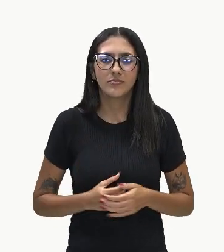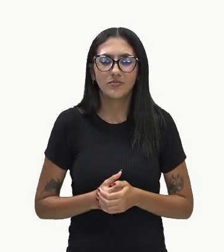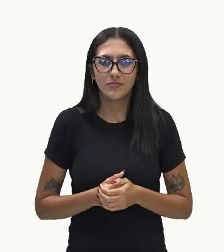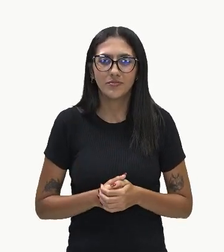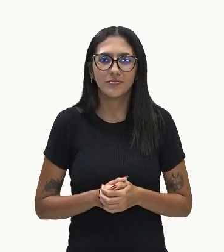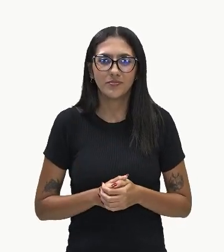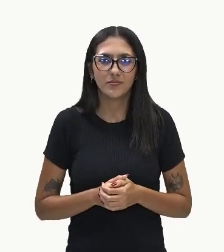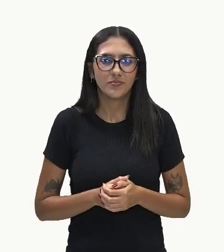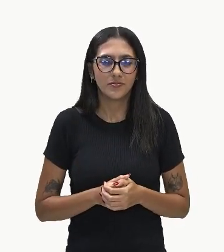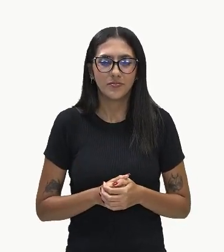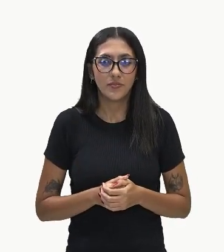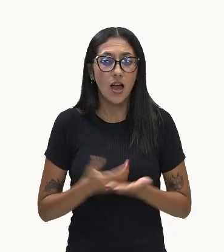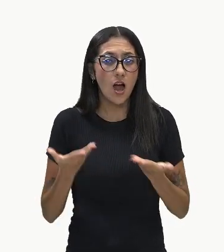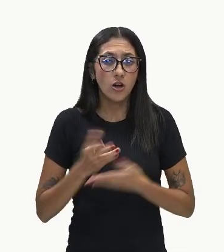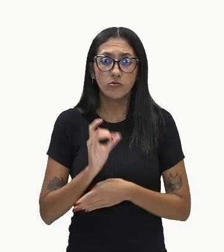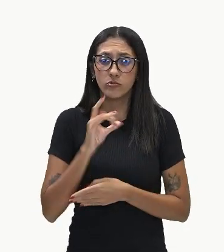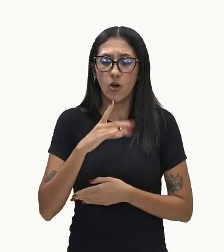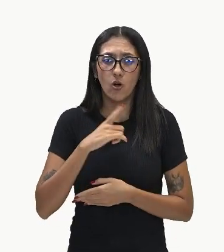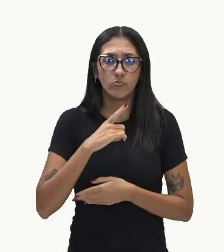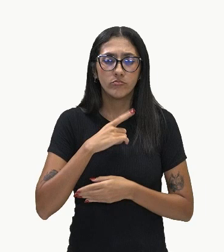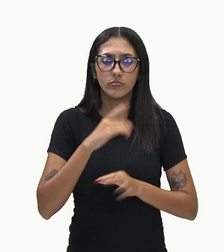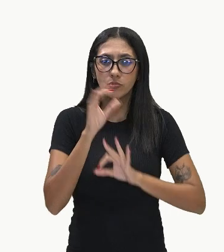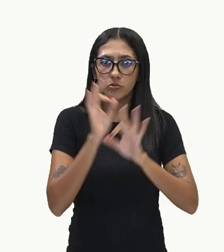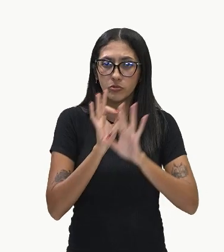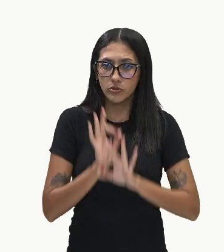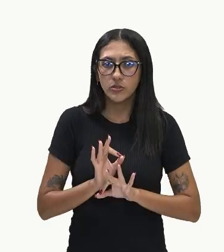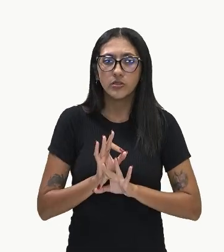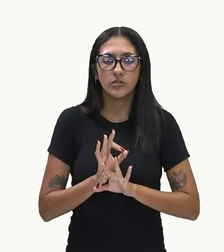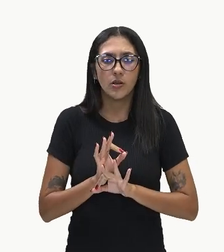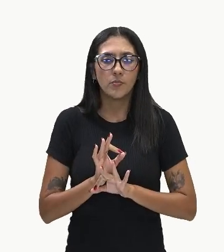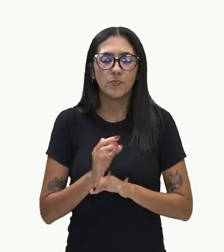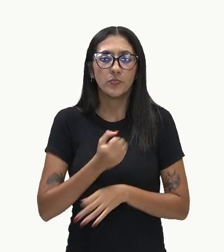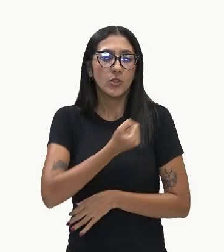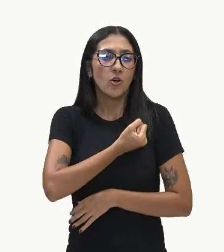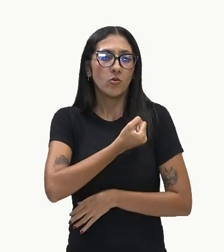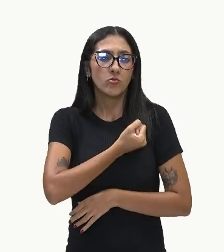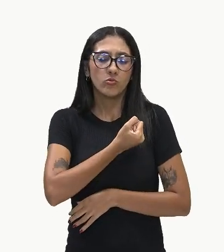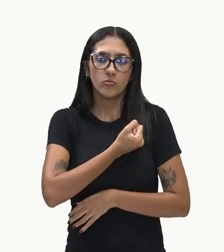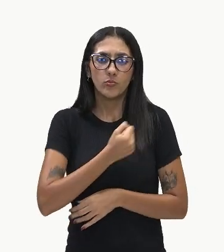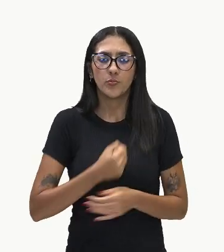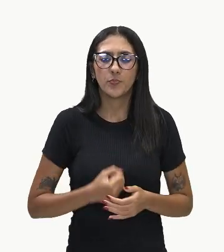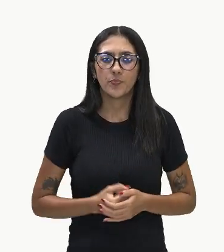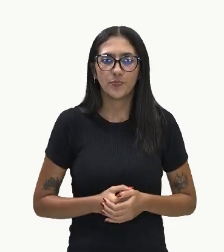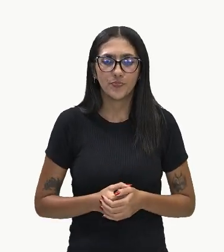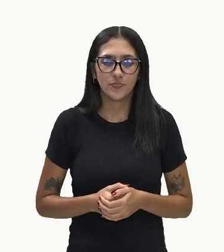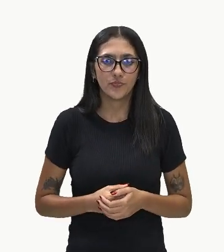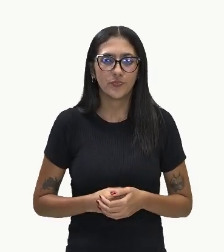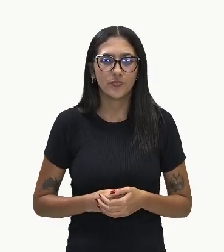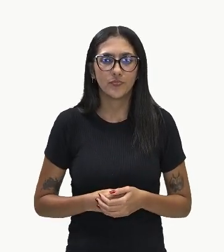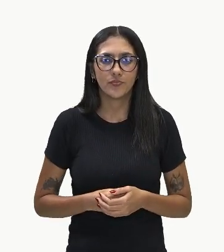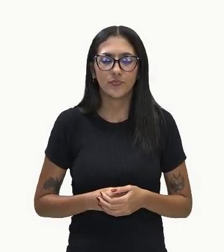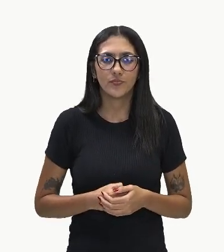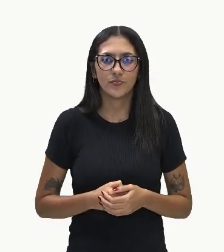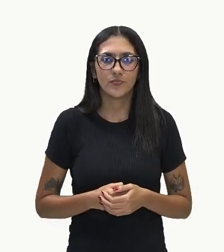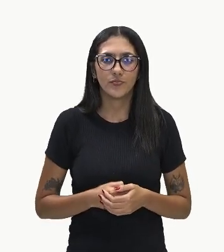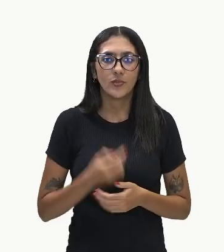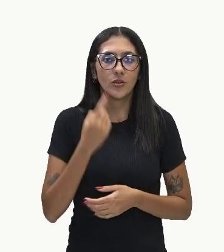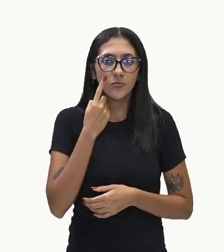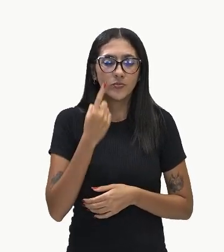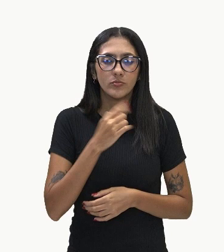pronto. Agora eu só vou fazer os cálculos com números inteiros. Ó, com números aqui,